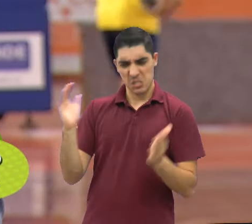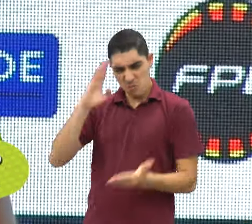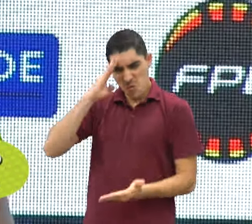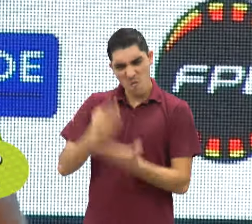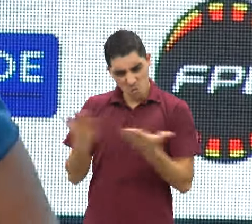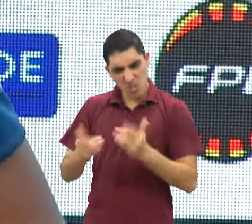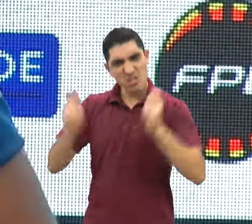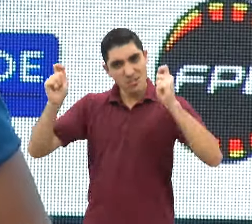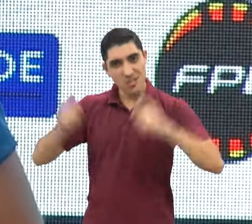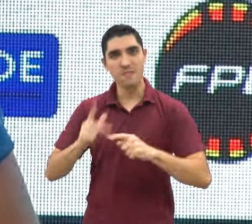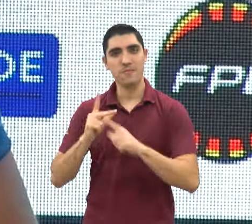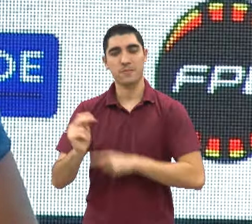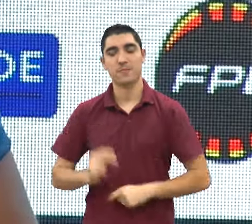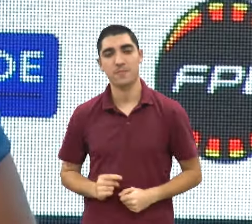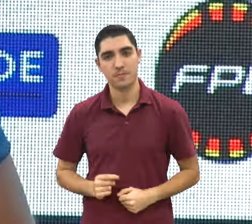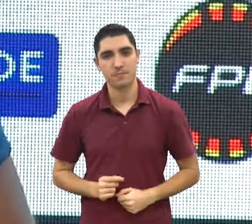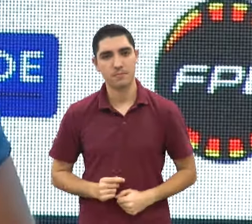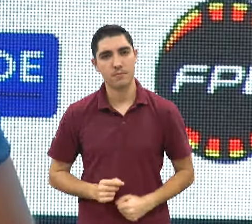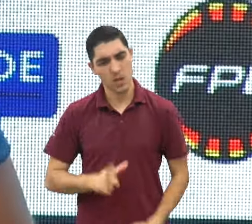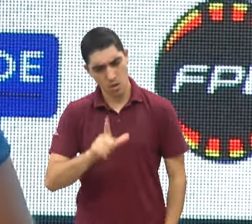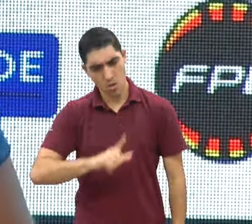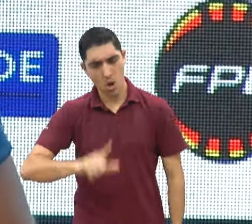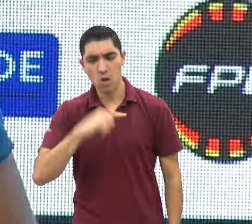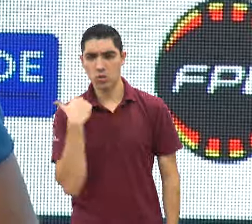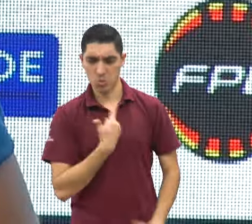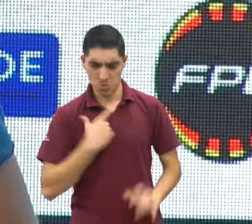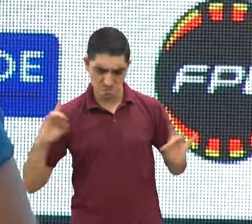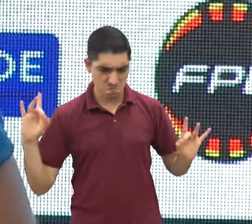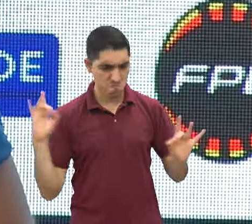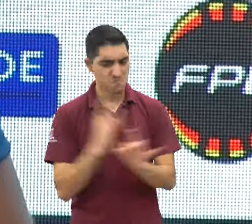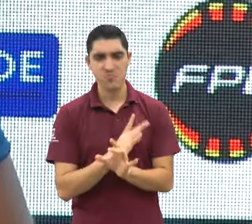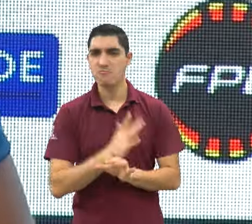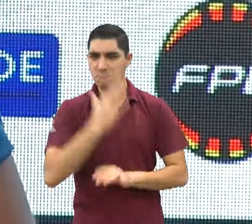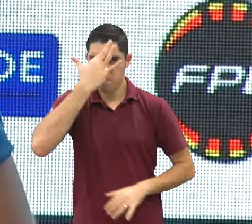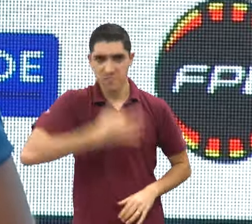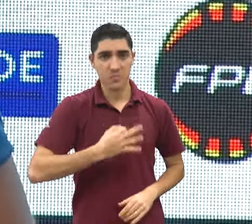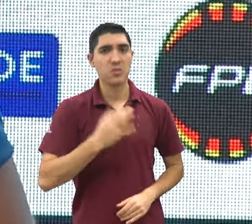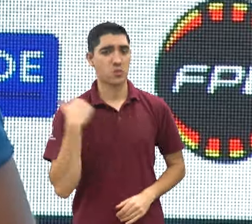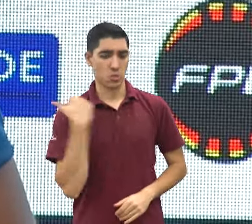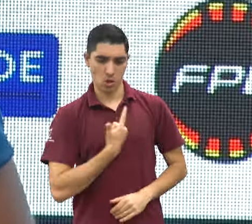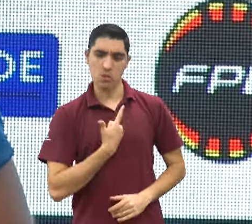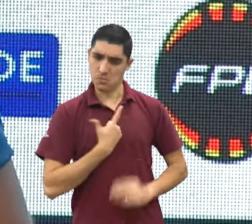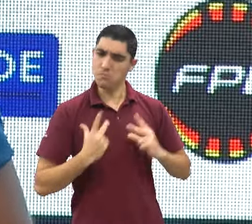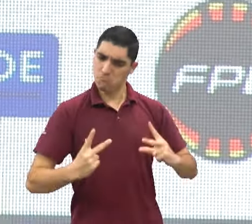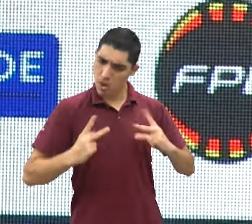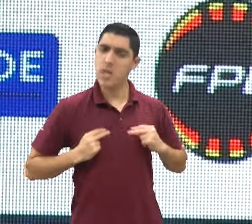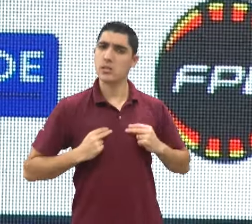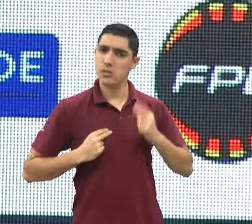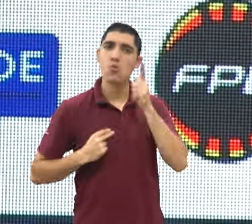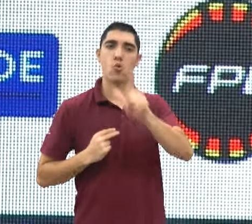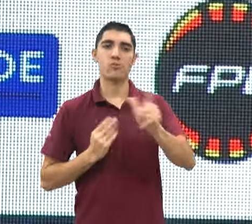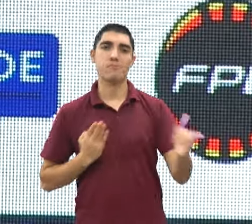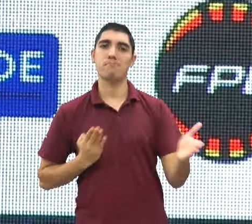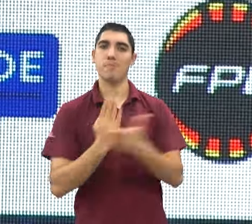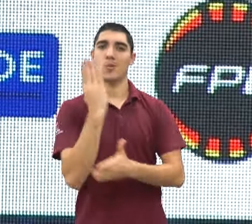decisão. Sem dúvida nenhuma a gente está pronto, né? Acho que a gente teve grandes méritos de estar nessa final. A